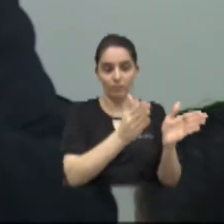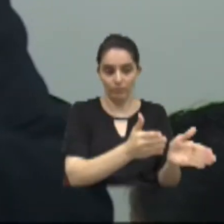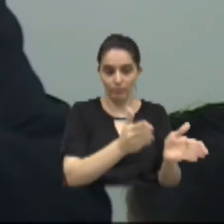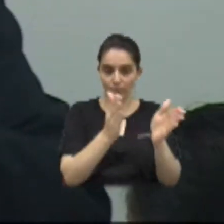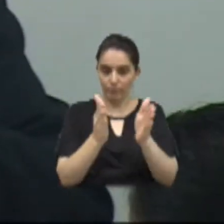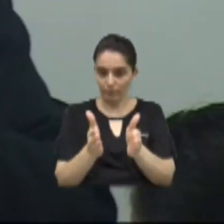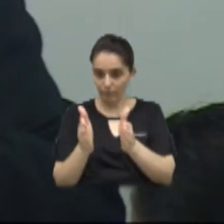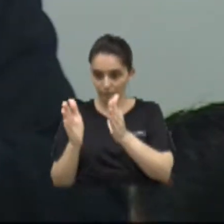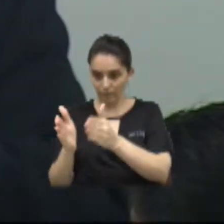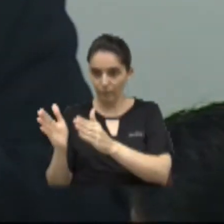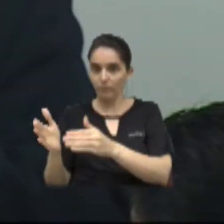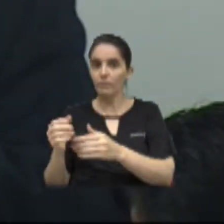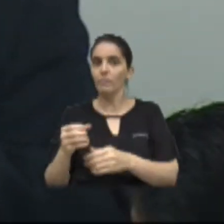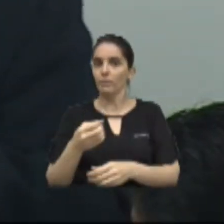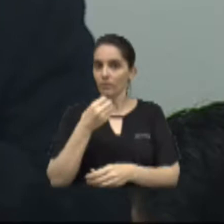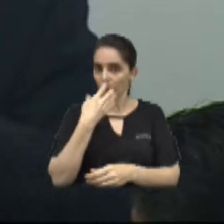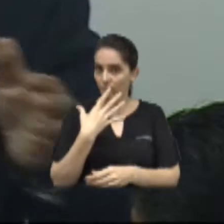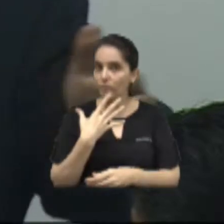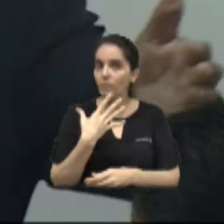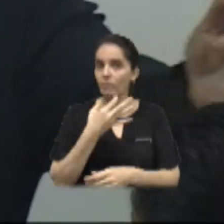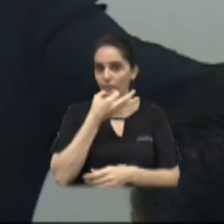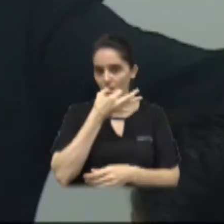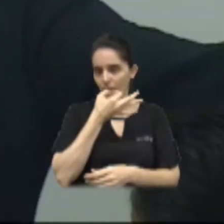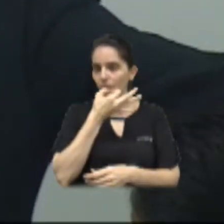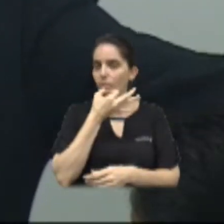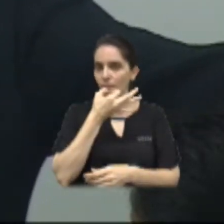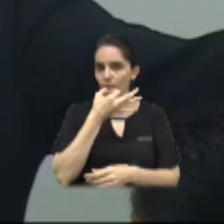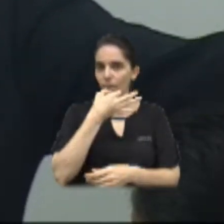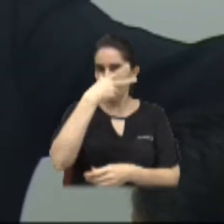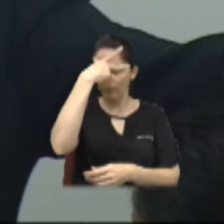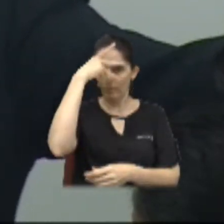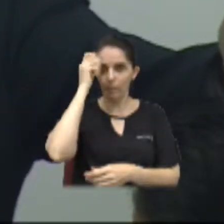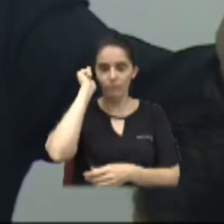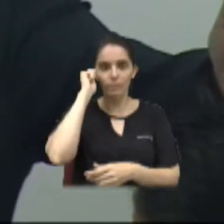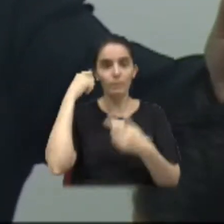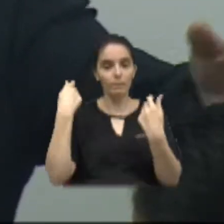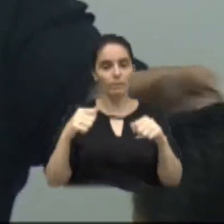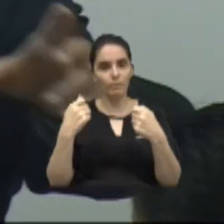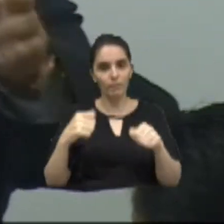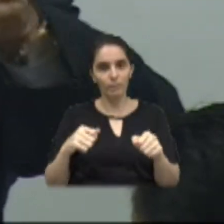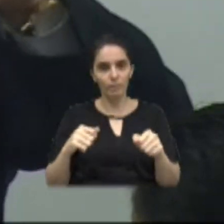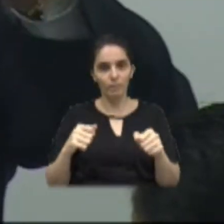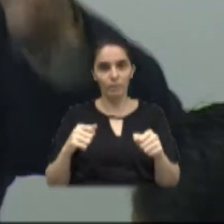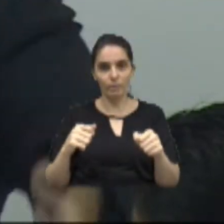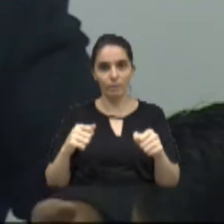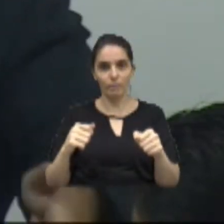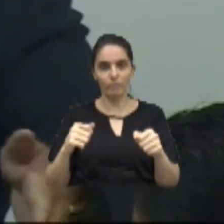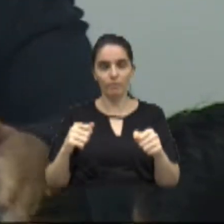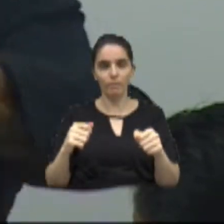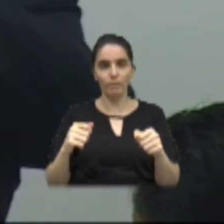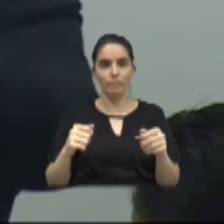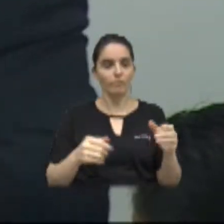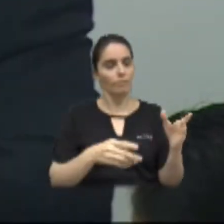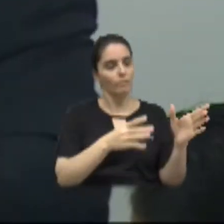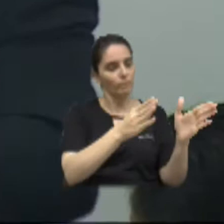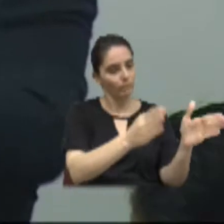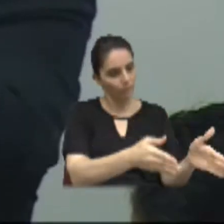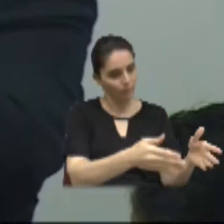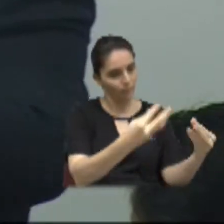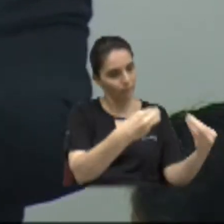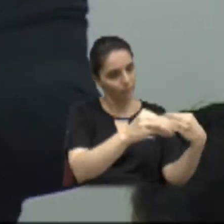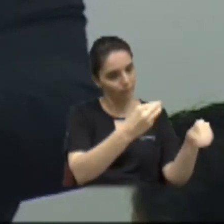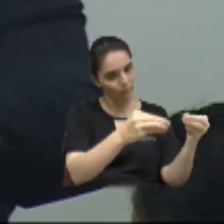uma boa sugestão a gente levar para o executivo e colocar então aqueles suportes plástico,